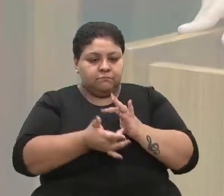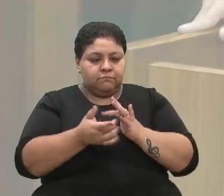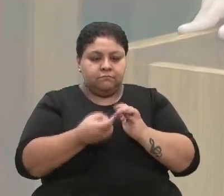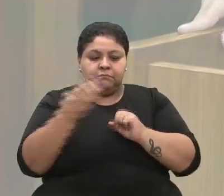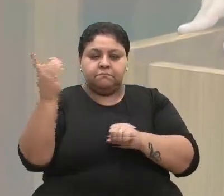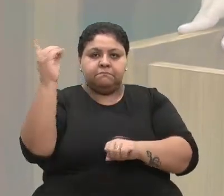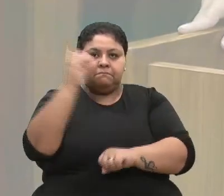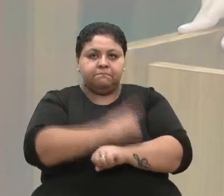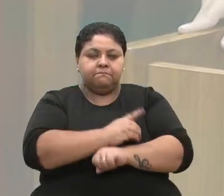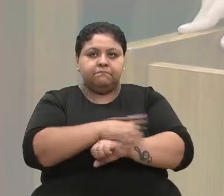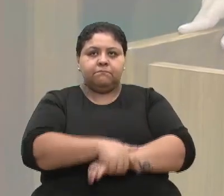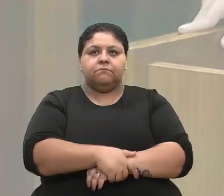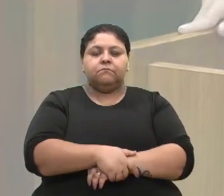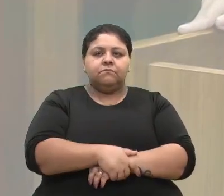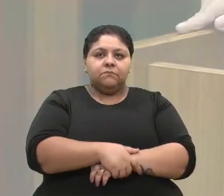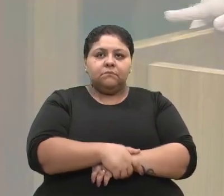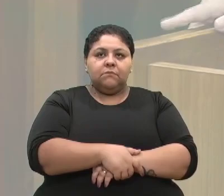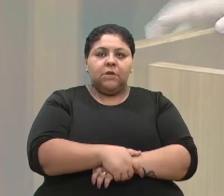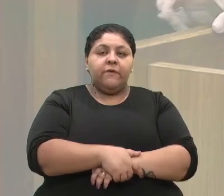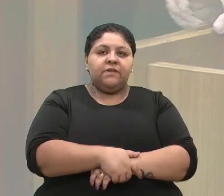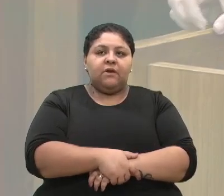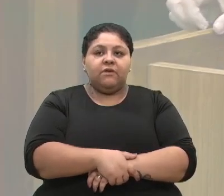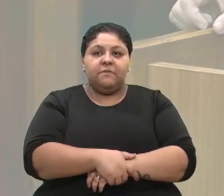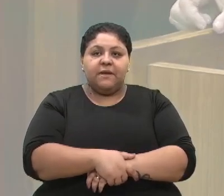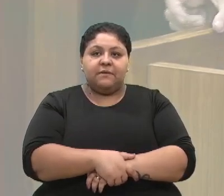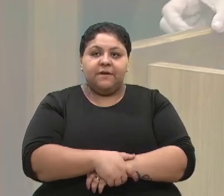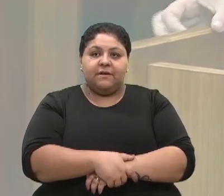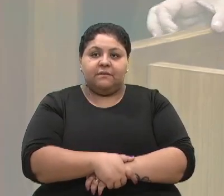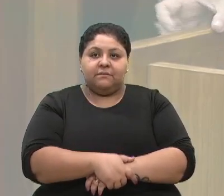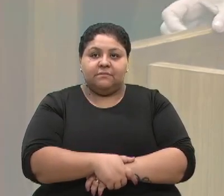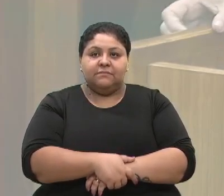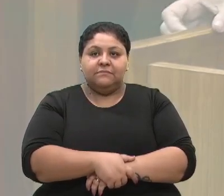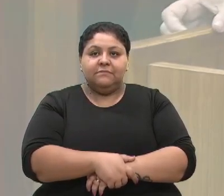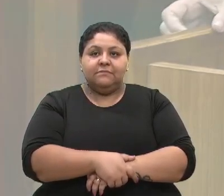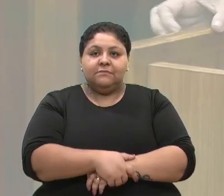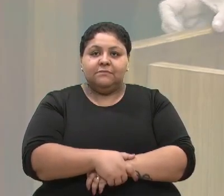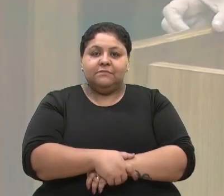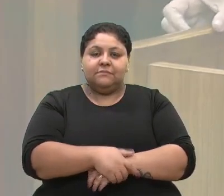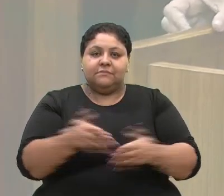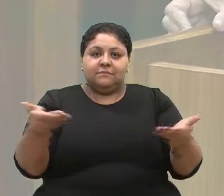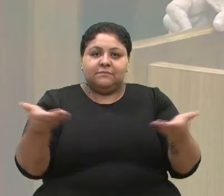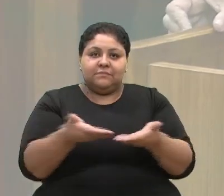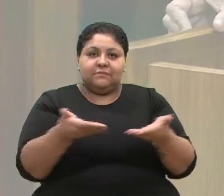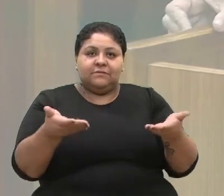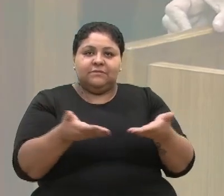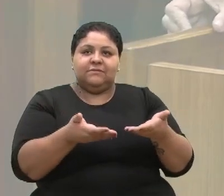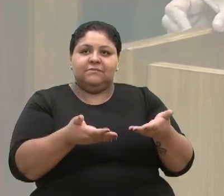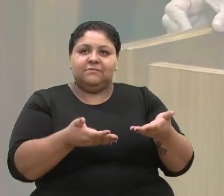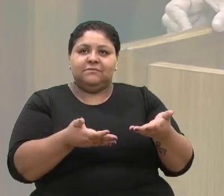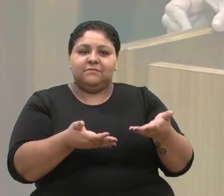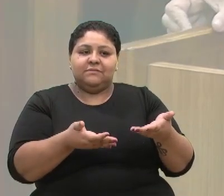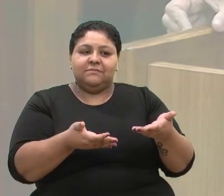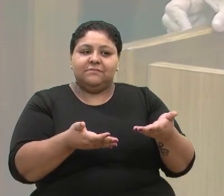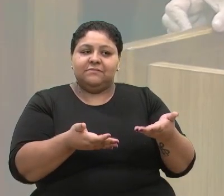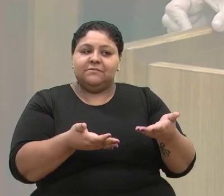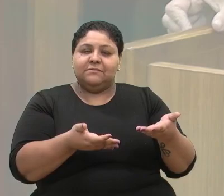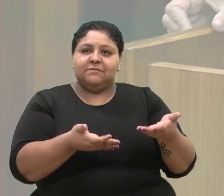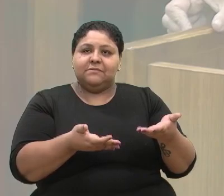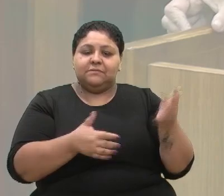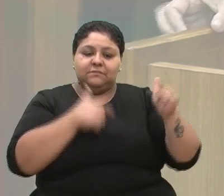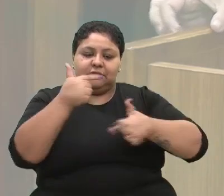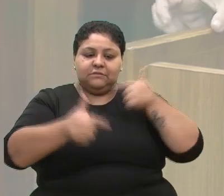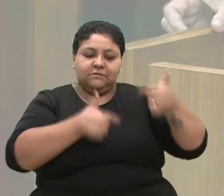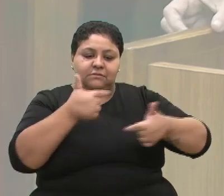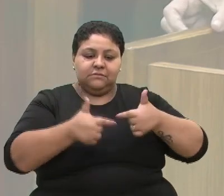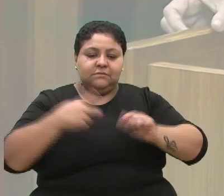dia. Bem, primeiramente quer dizer que está sendo recorrente o trabalho